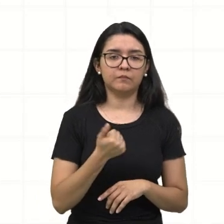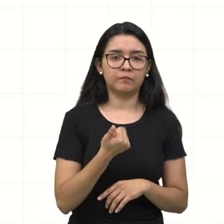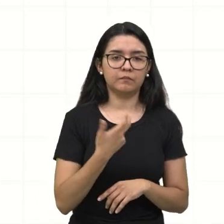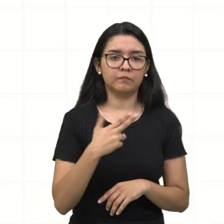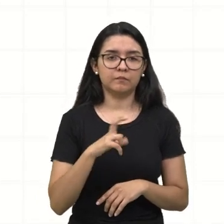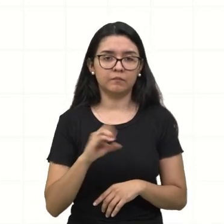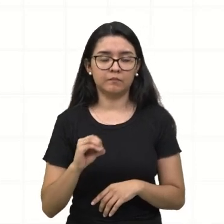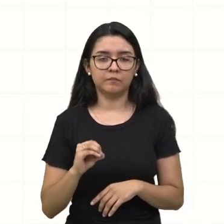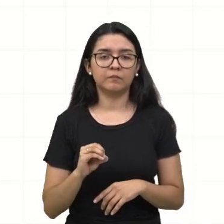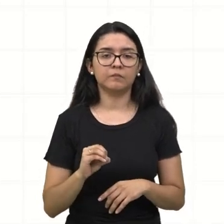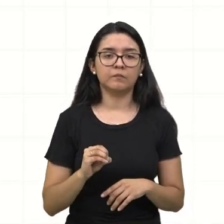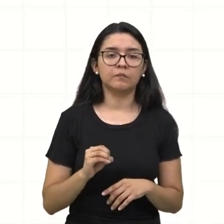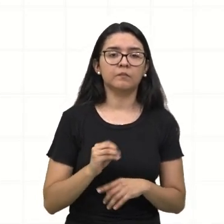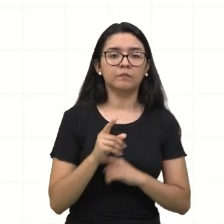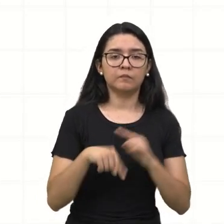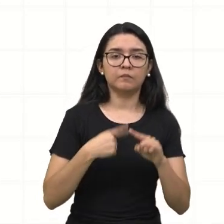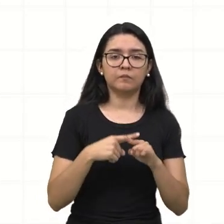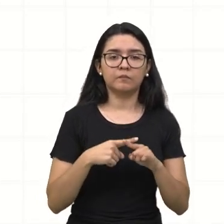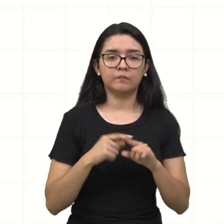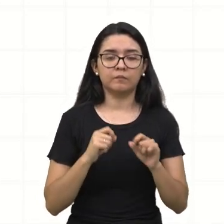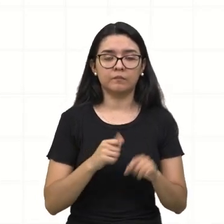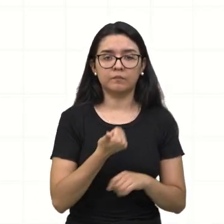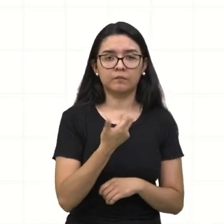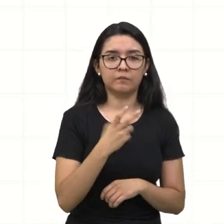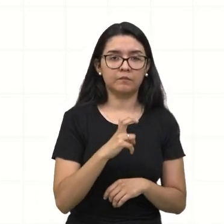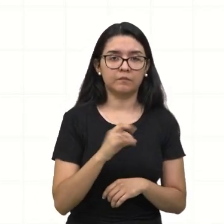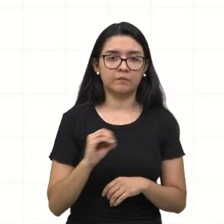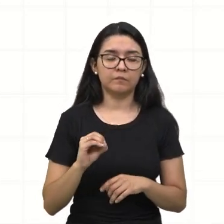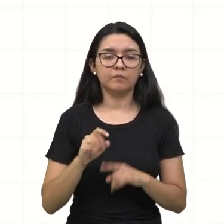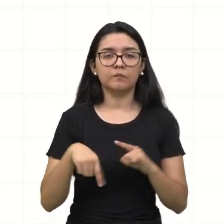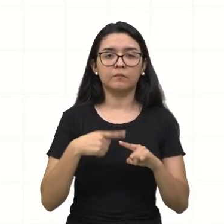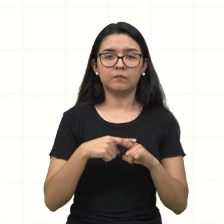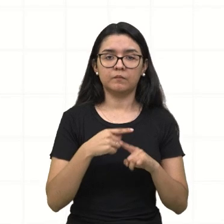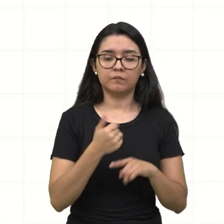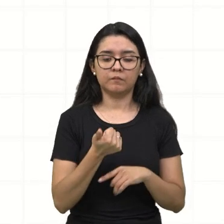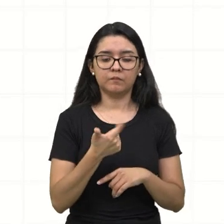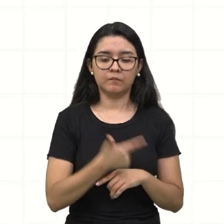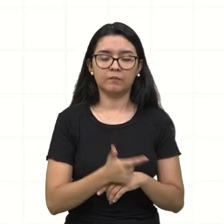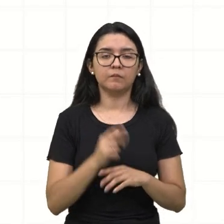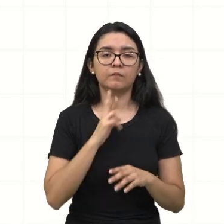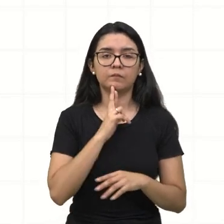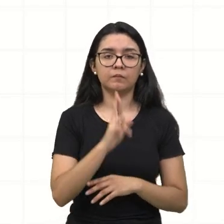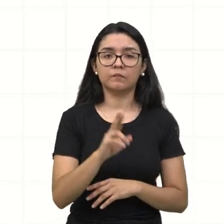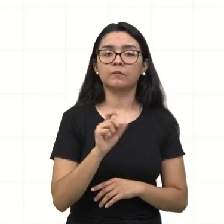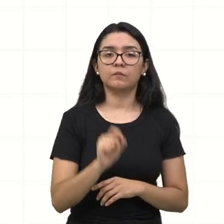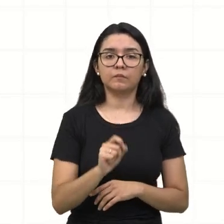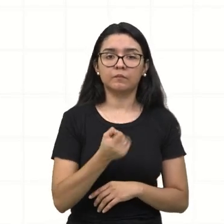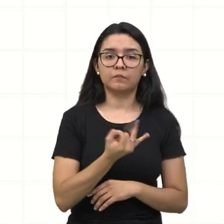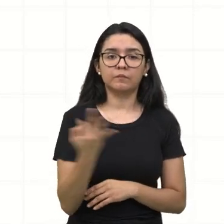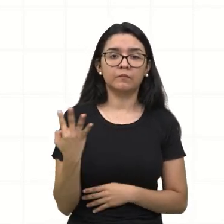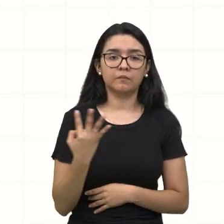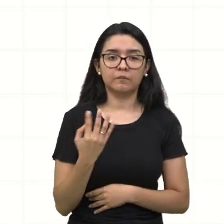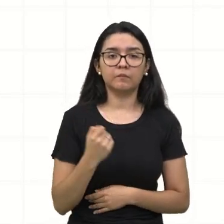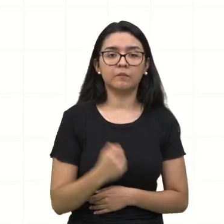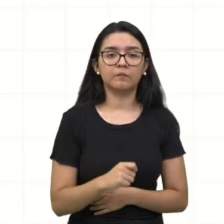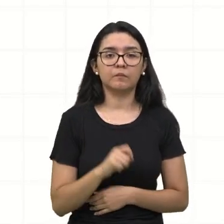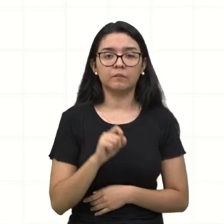150. Aí multiplicaríamos o 150 por 12, que resultaria nesse valor aqui,